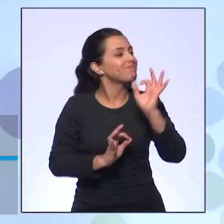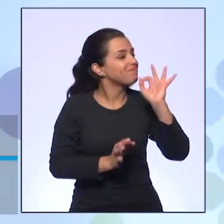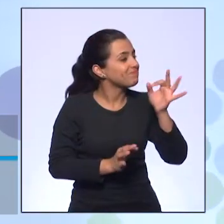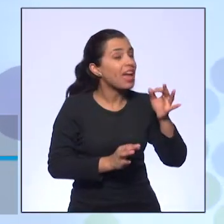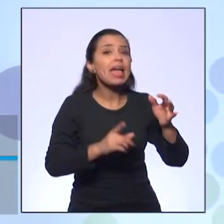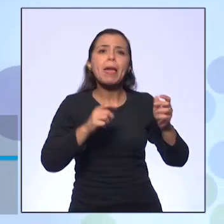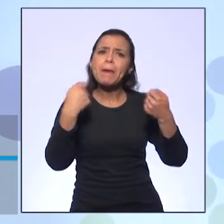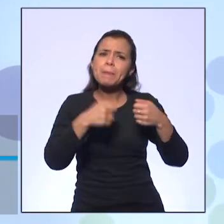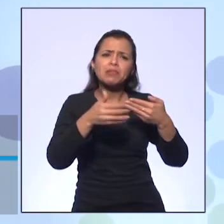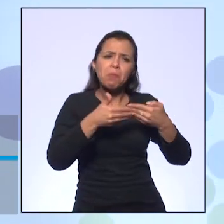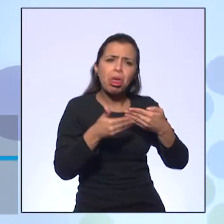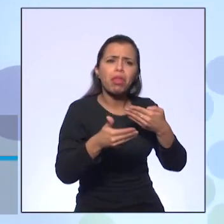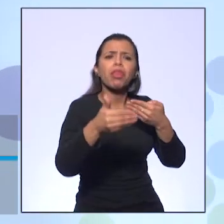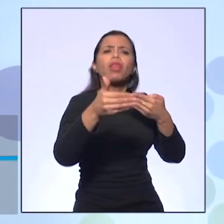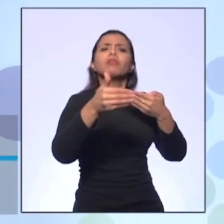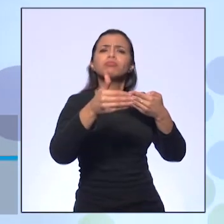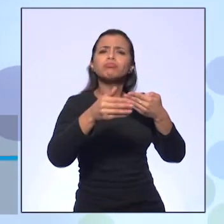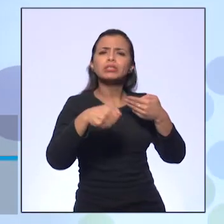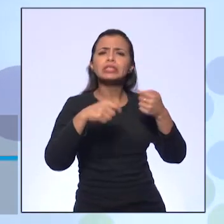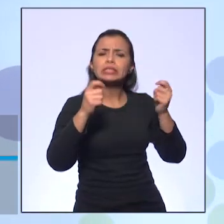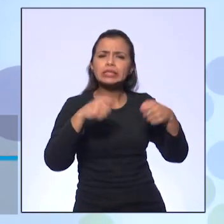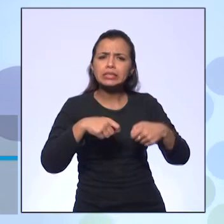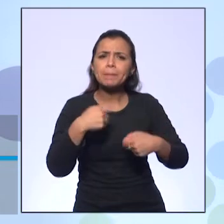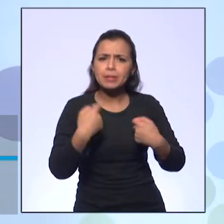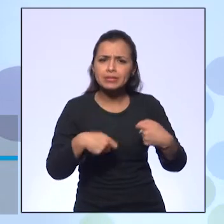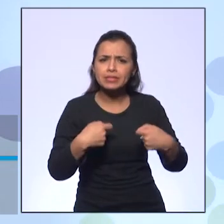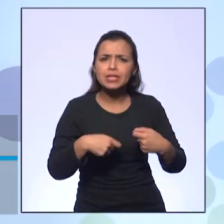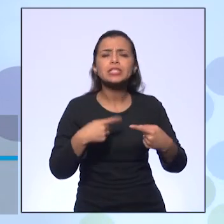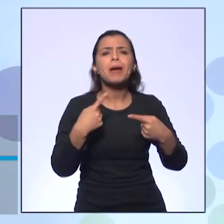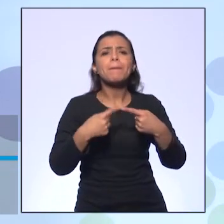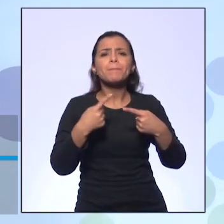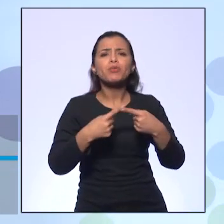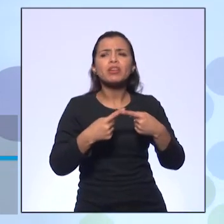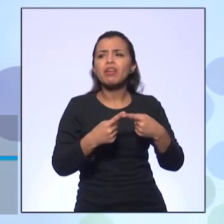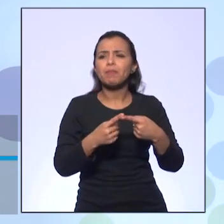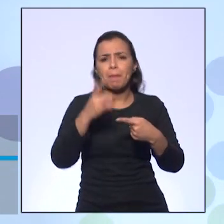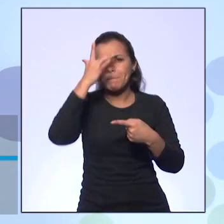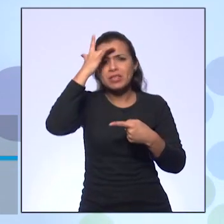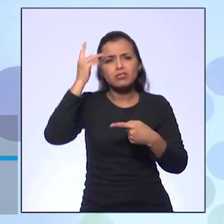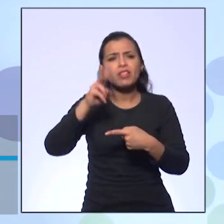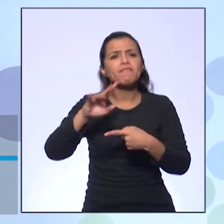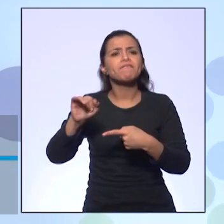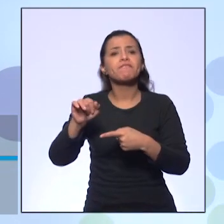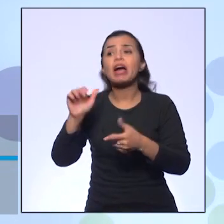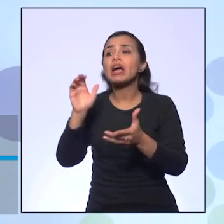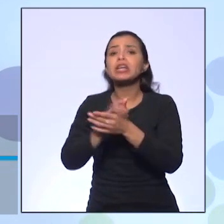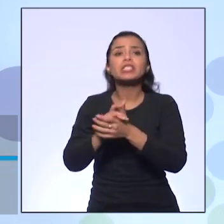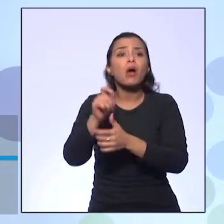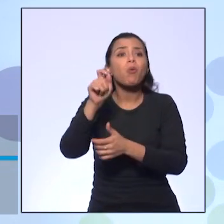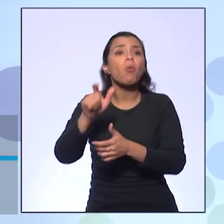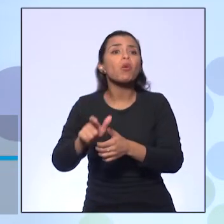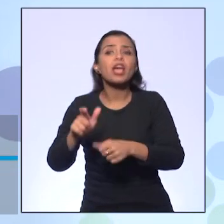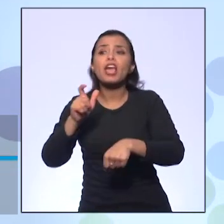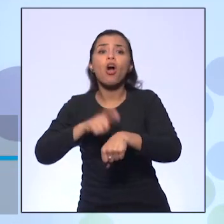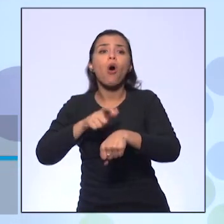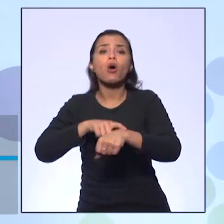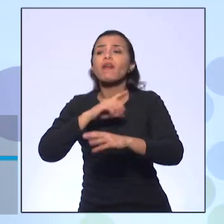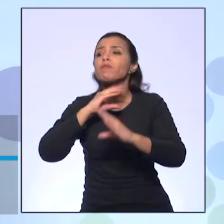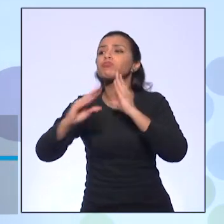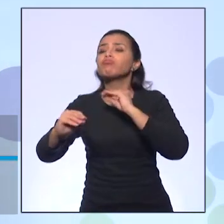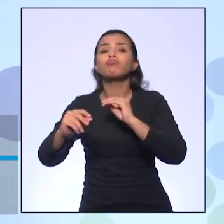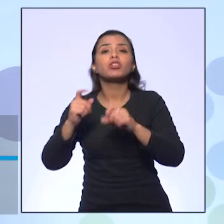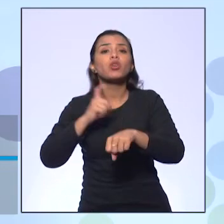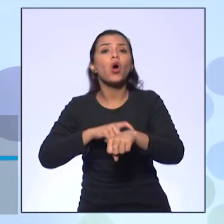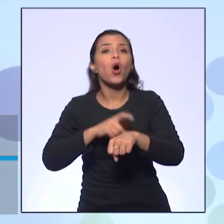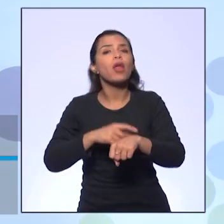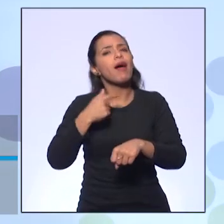muito mais, direito a escolher com quem vai sair, a que horário vai sair. Eu